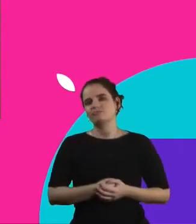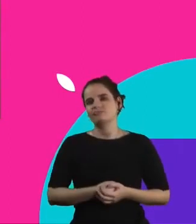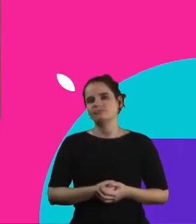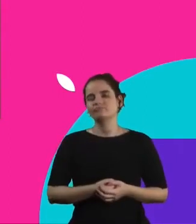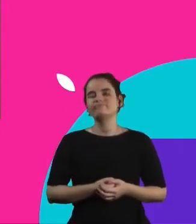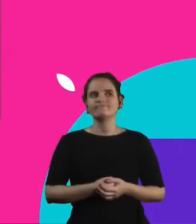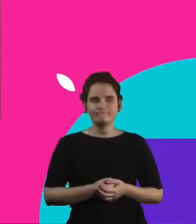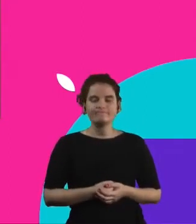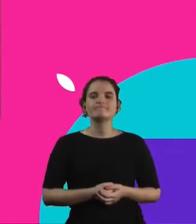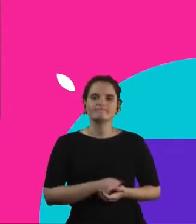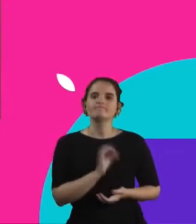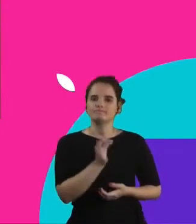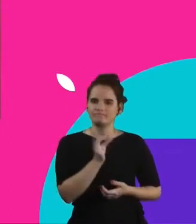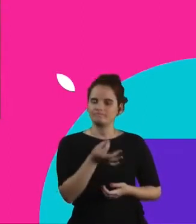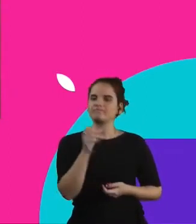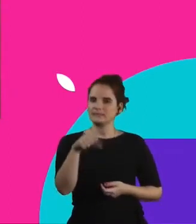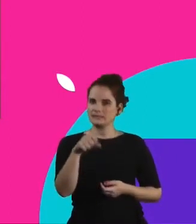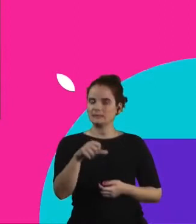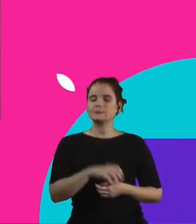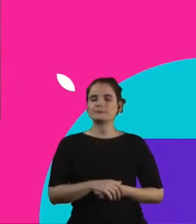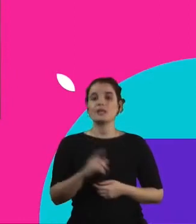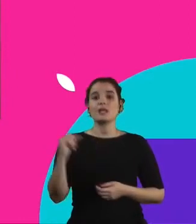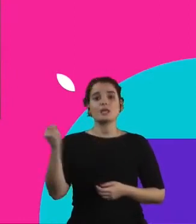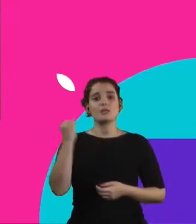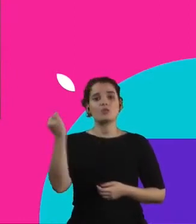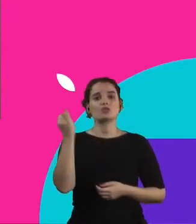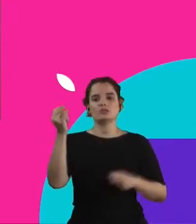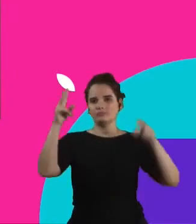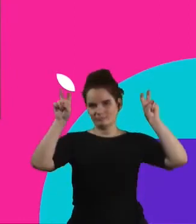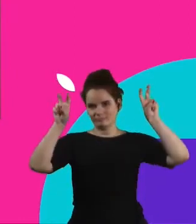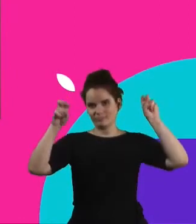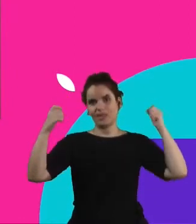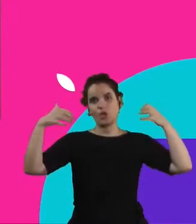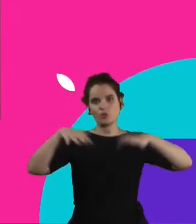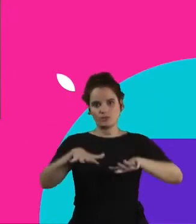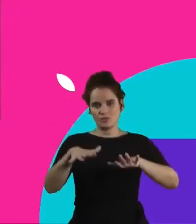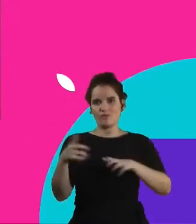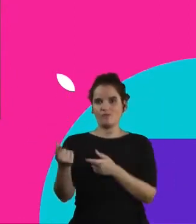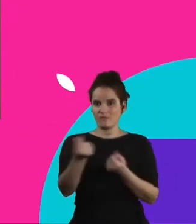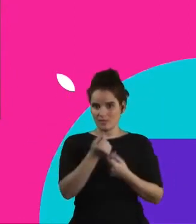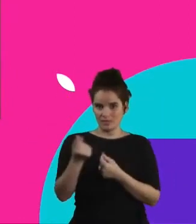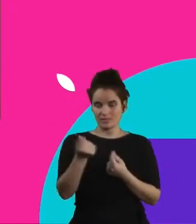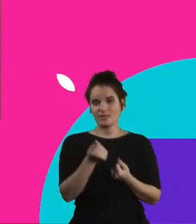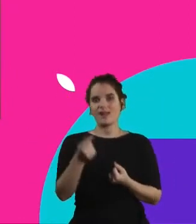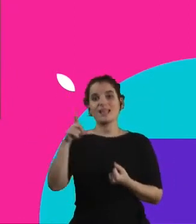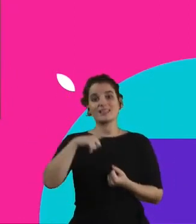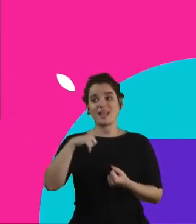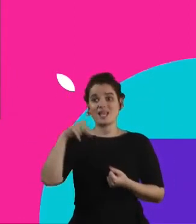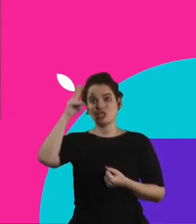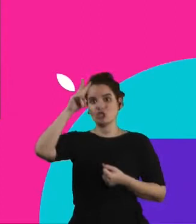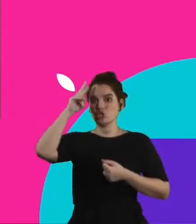Sim. Bom, é importante quando a gente fala de inclusão financeira, a gente pensar que houveram processos